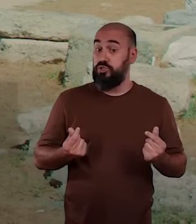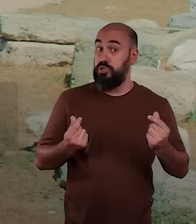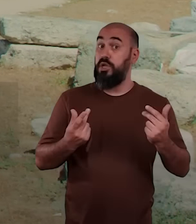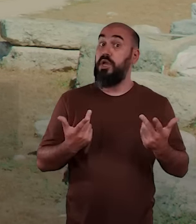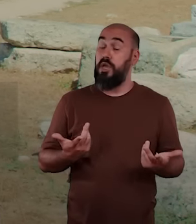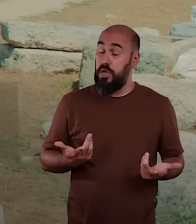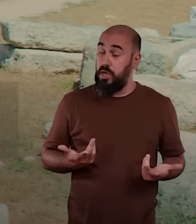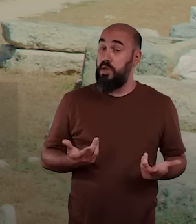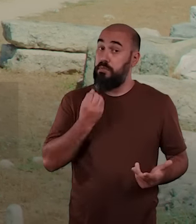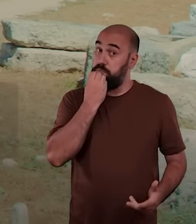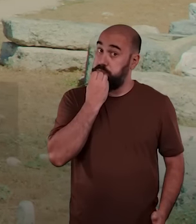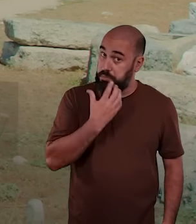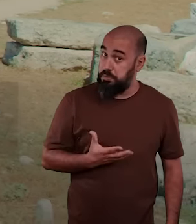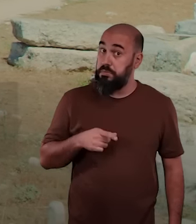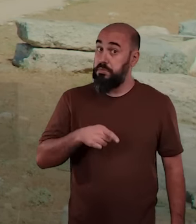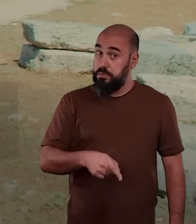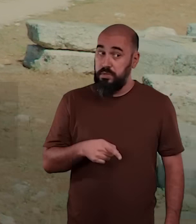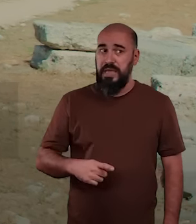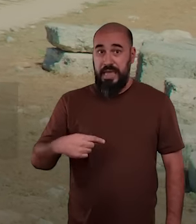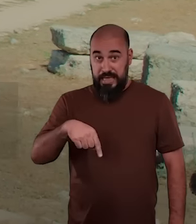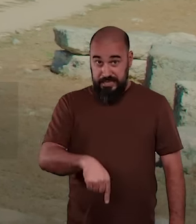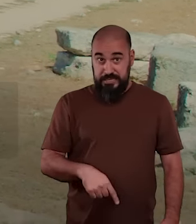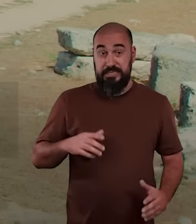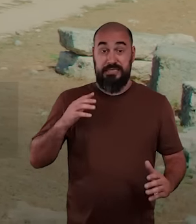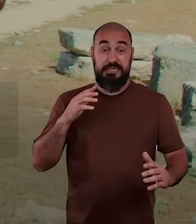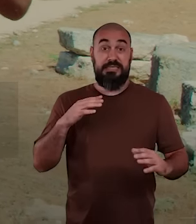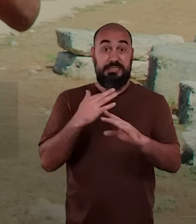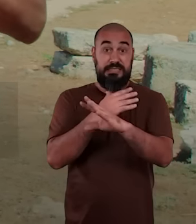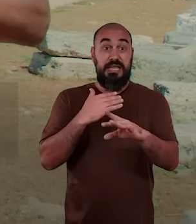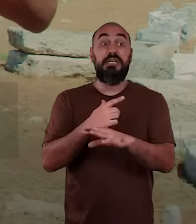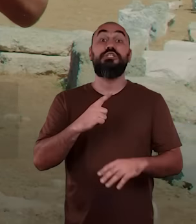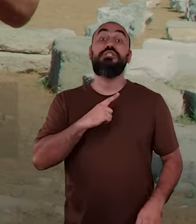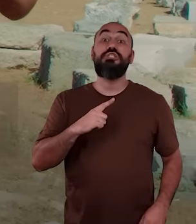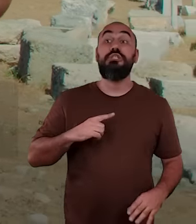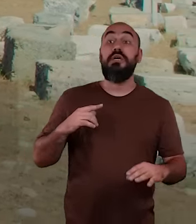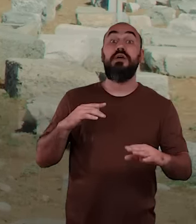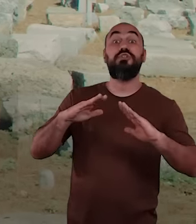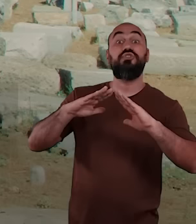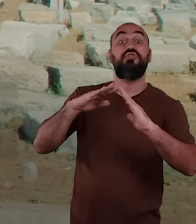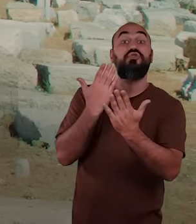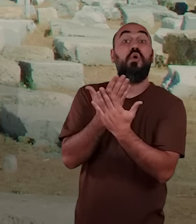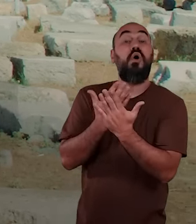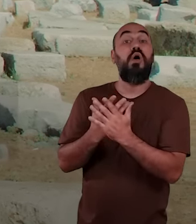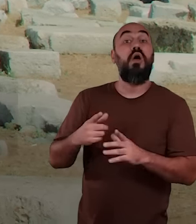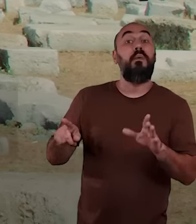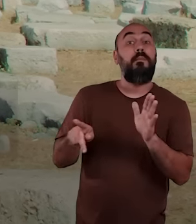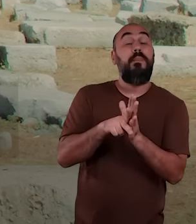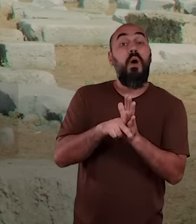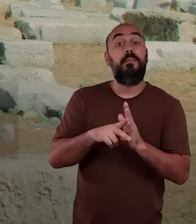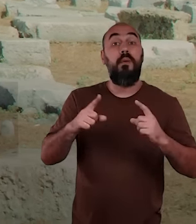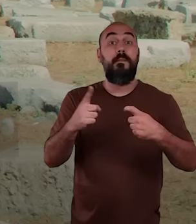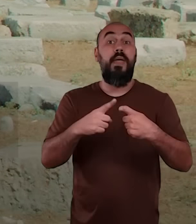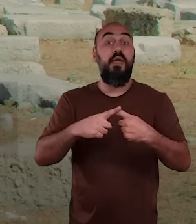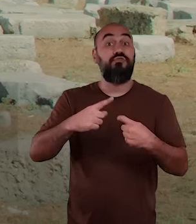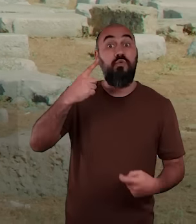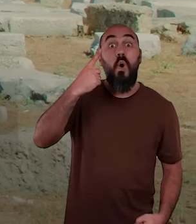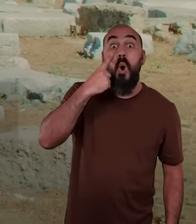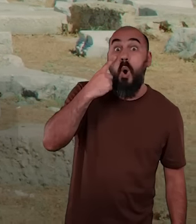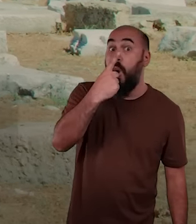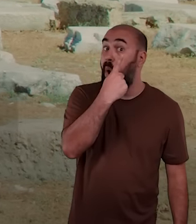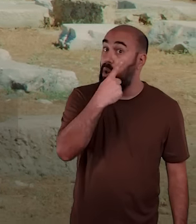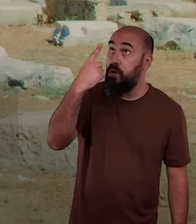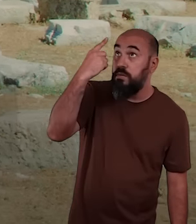para fazer isso. Nessa cidade havia a maior escola de oftalmologia de toda a Ásia Menor. Aqui também